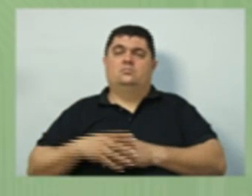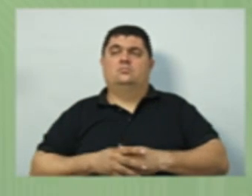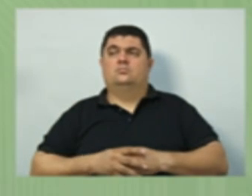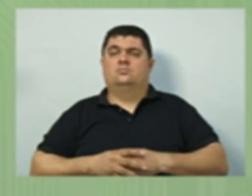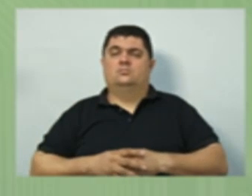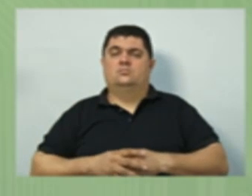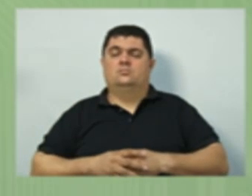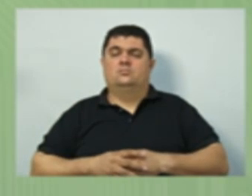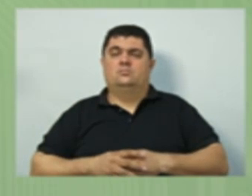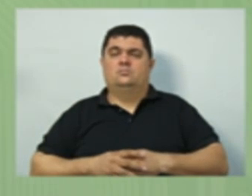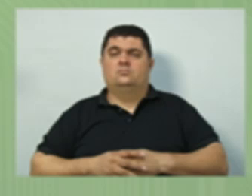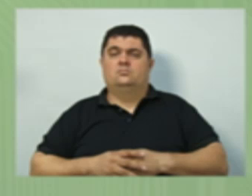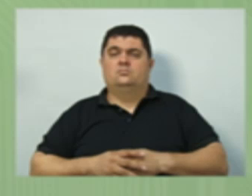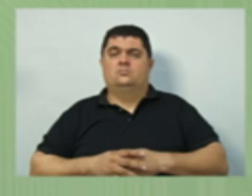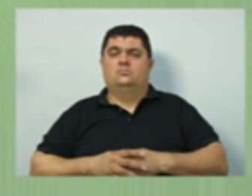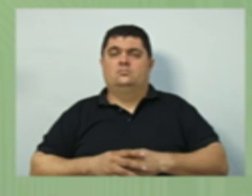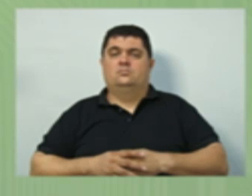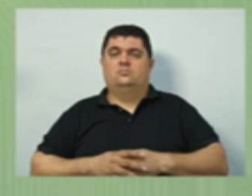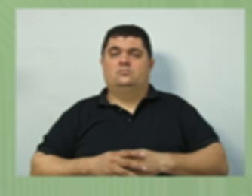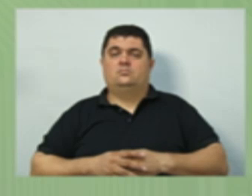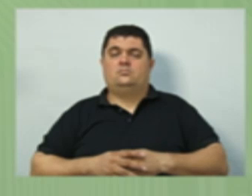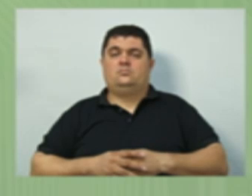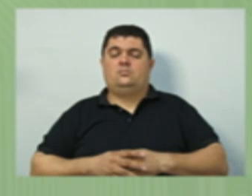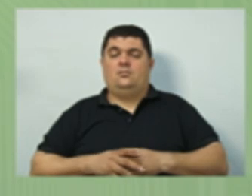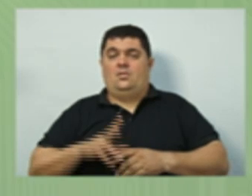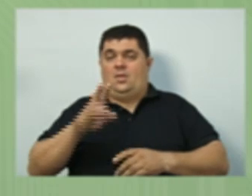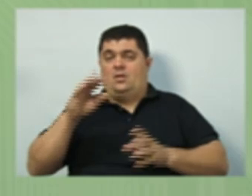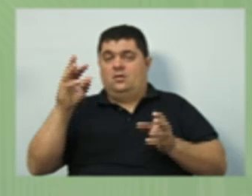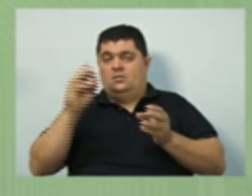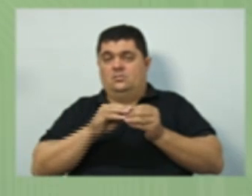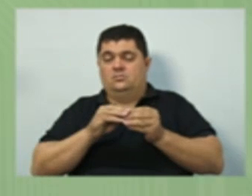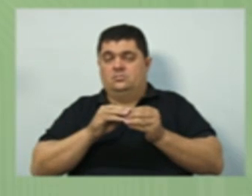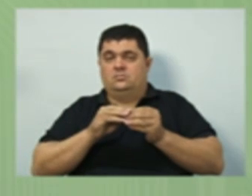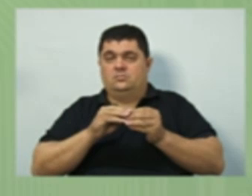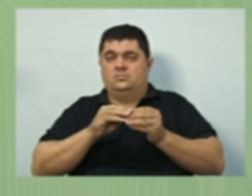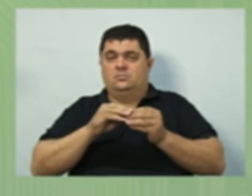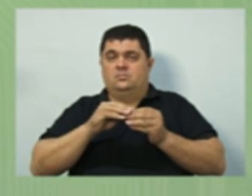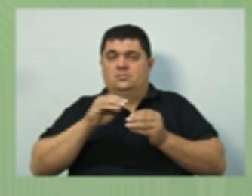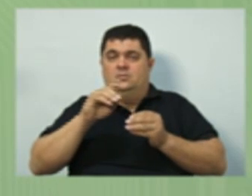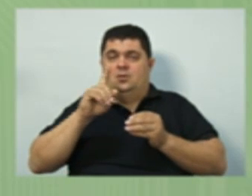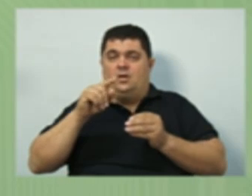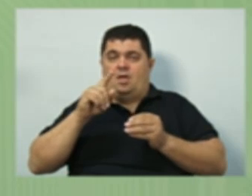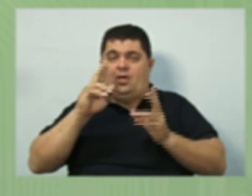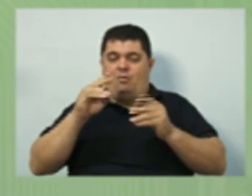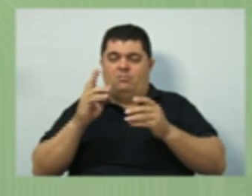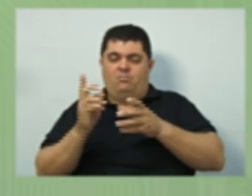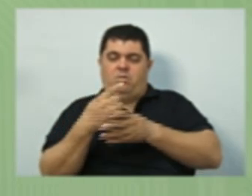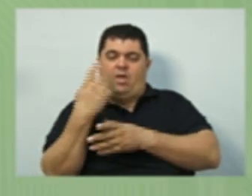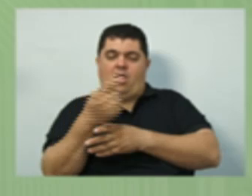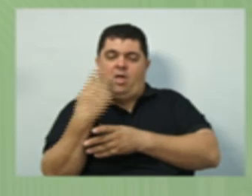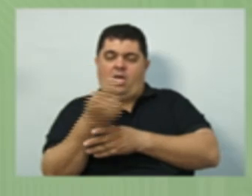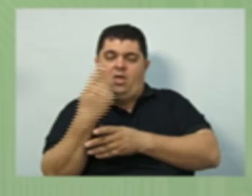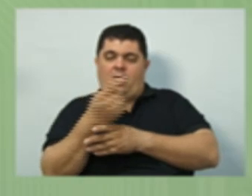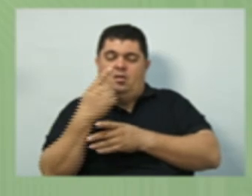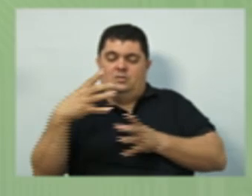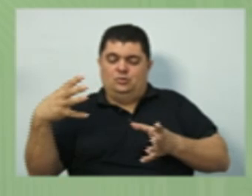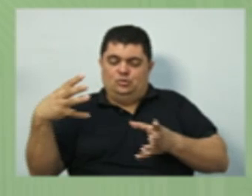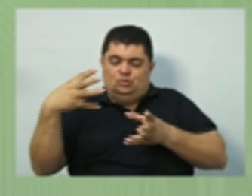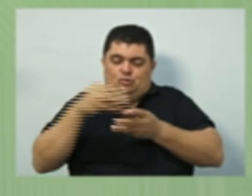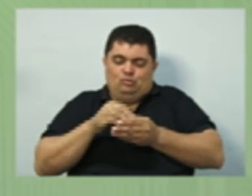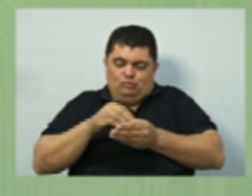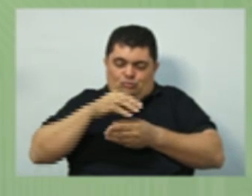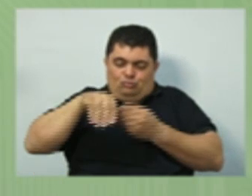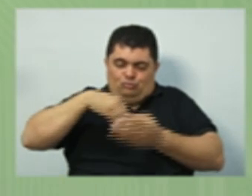Este momento que irá juntar os dois é uma espécie de liquidificador que junta os dois